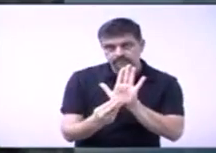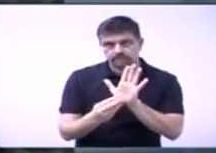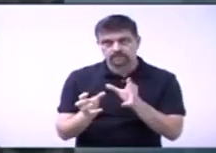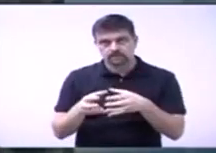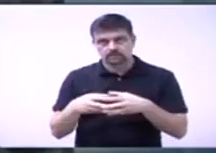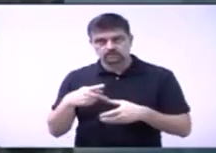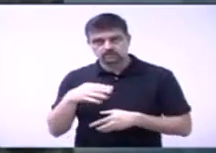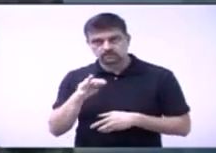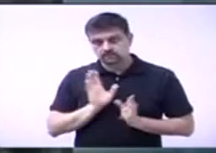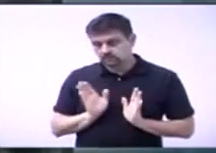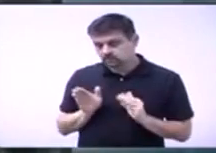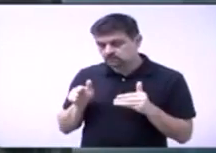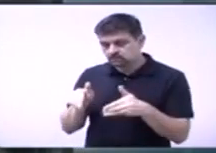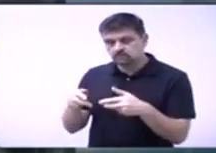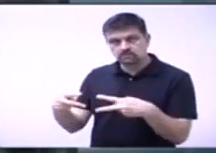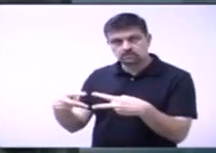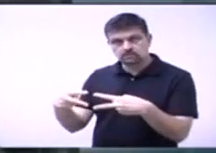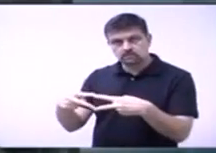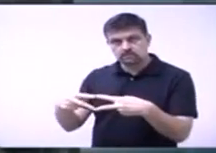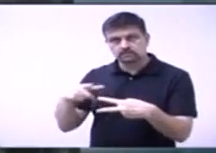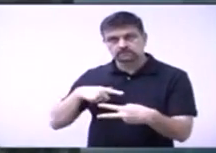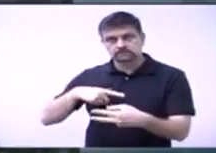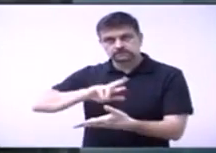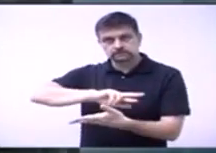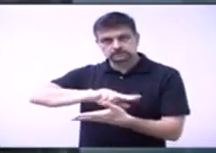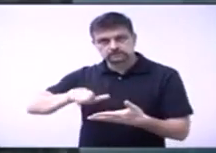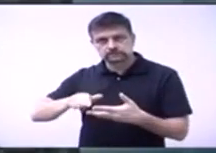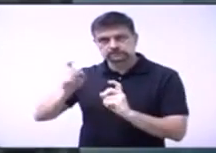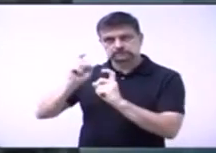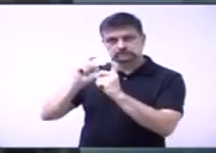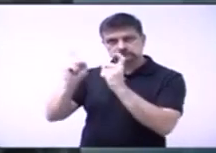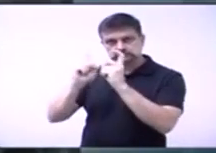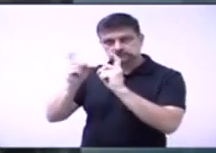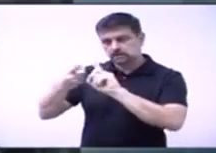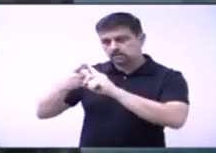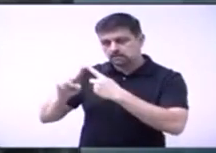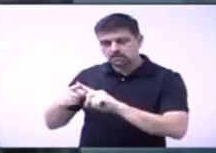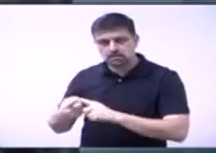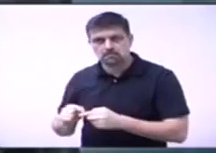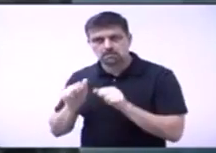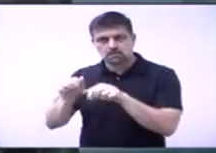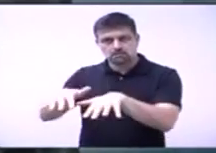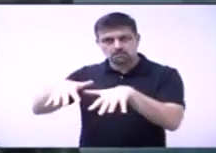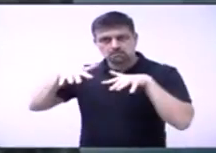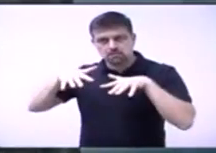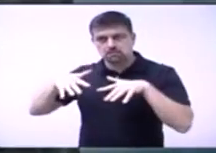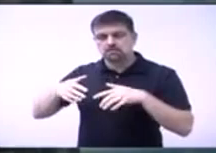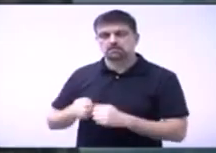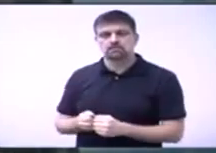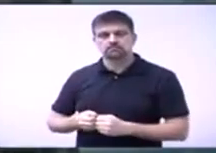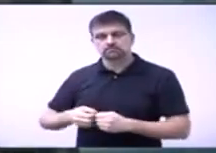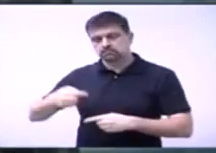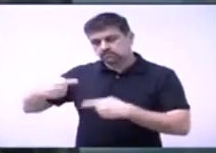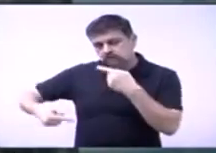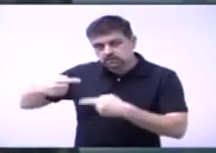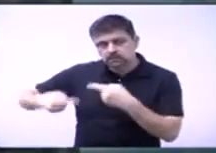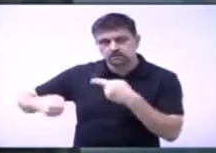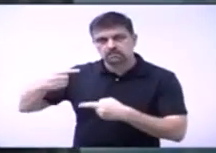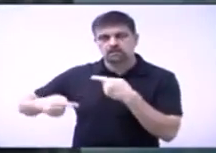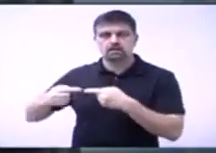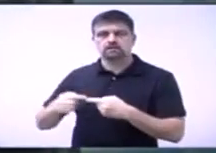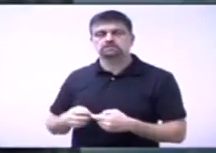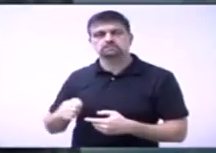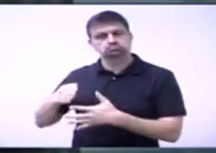para Paulínia. Foram centenas de reuniões, centenas de plenárias, manifestações,